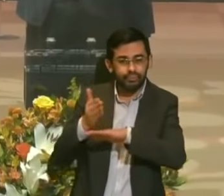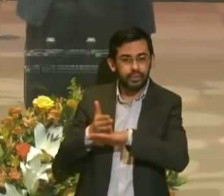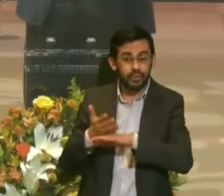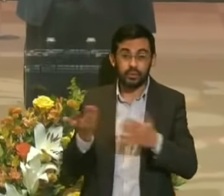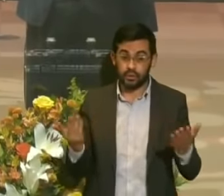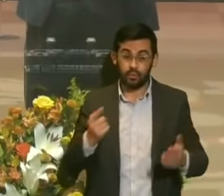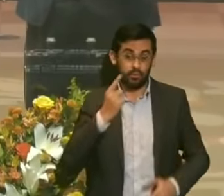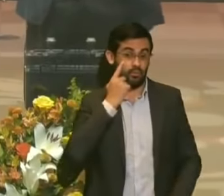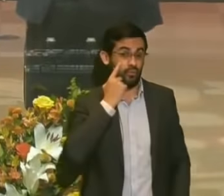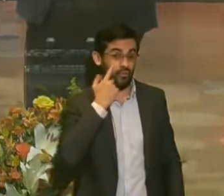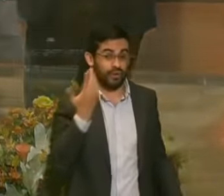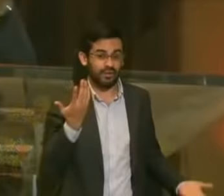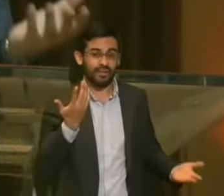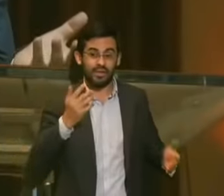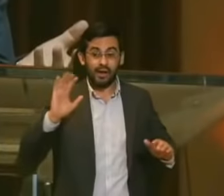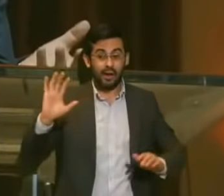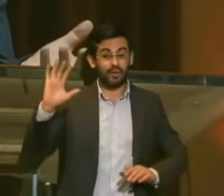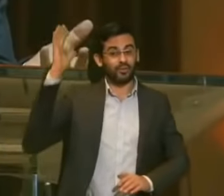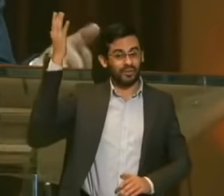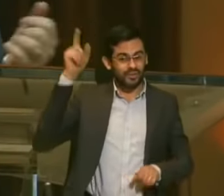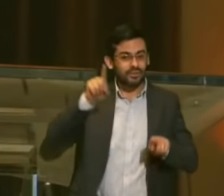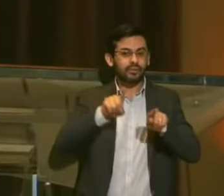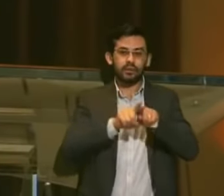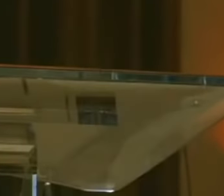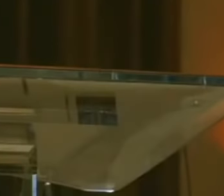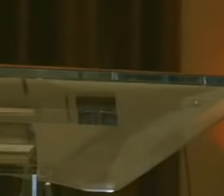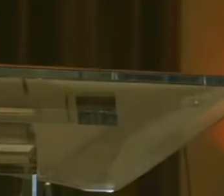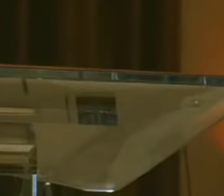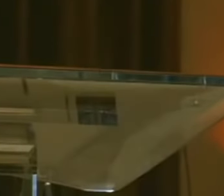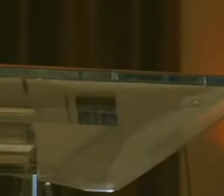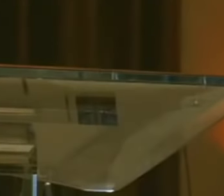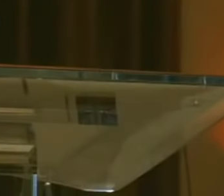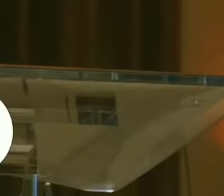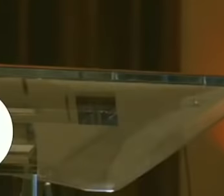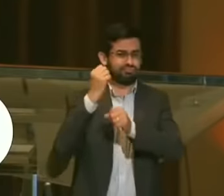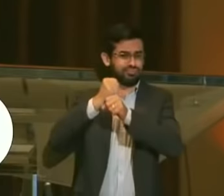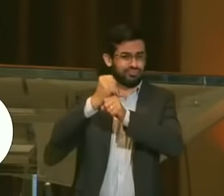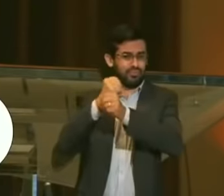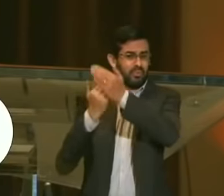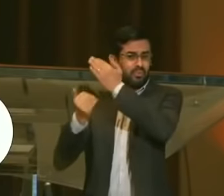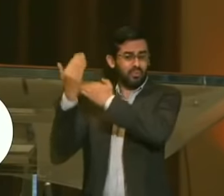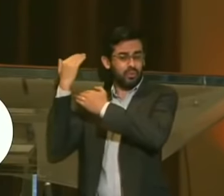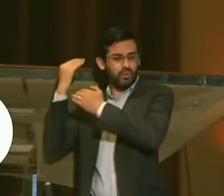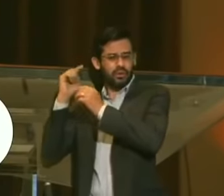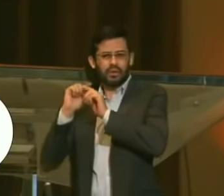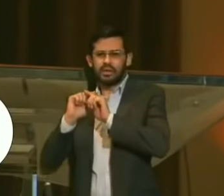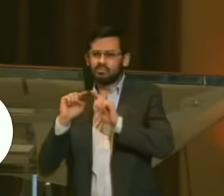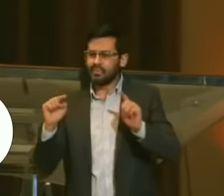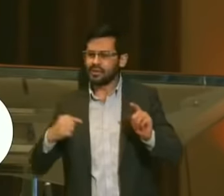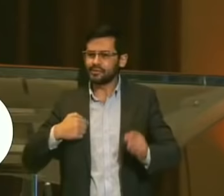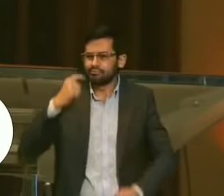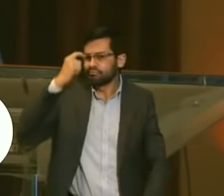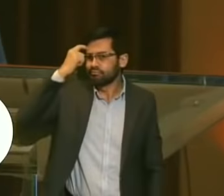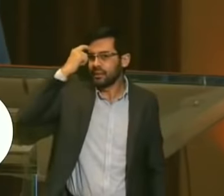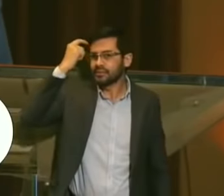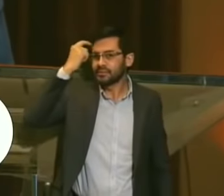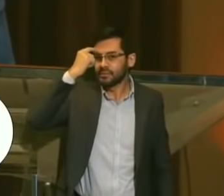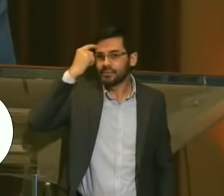Então a gente vê que isso acontecia também na igreja primitiva. Mas a pergunta que ficou no meu